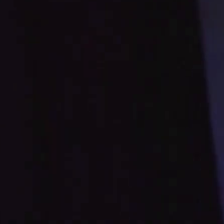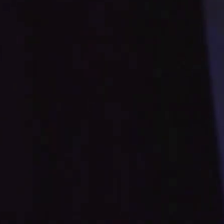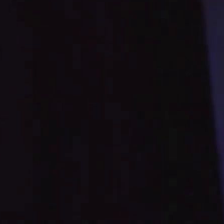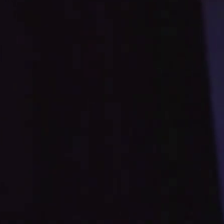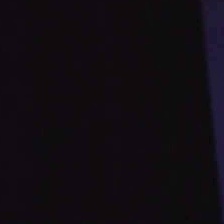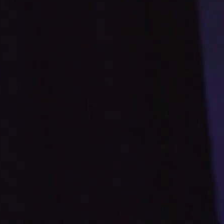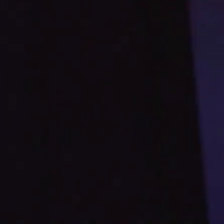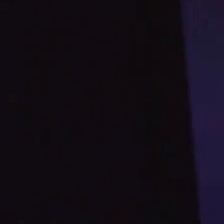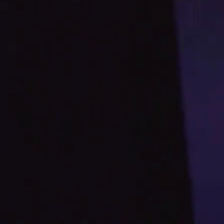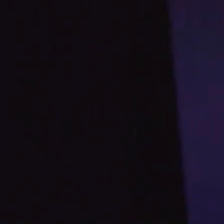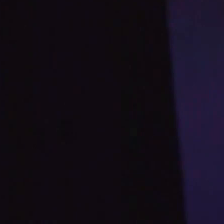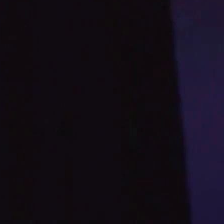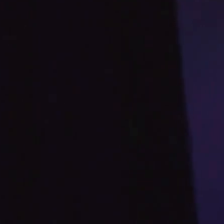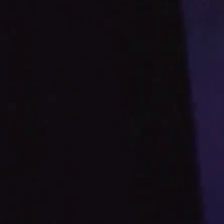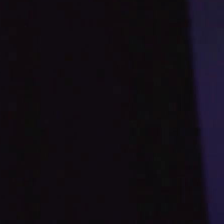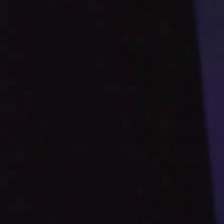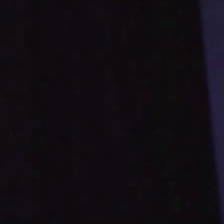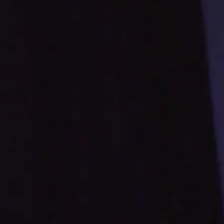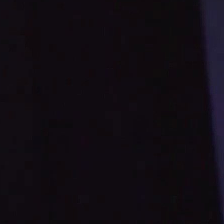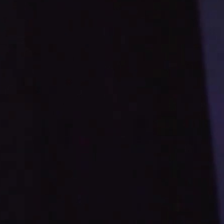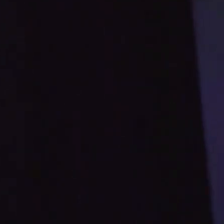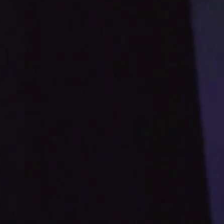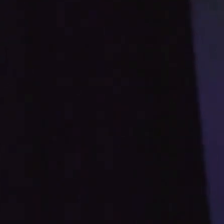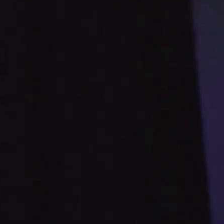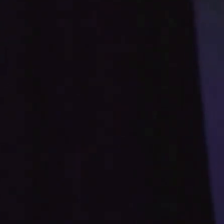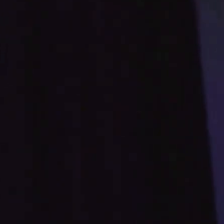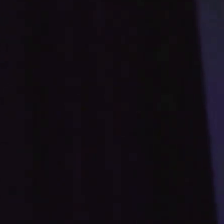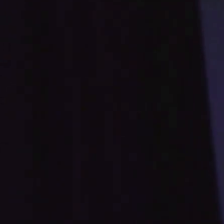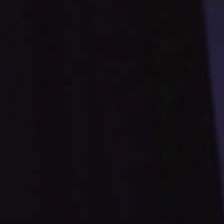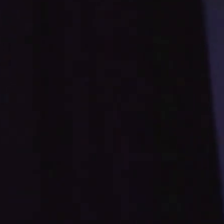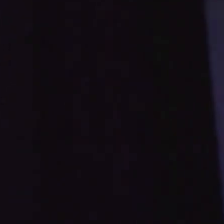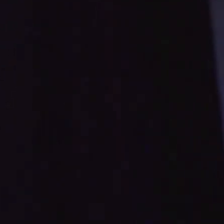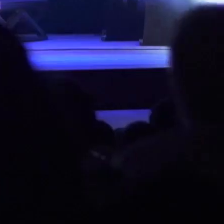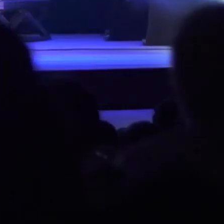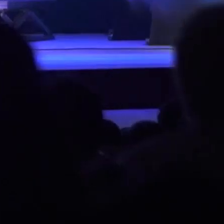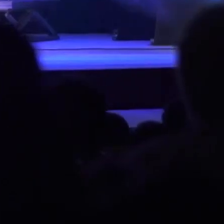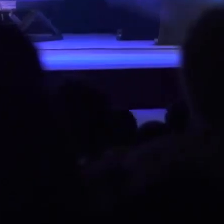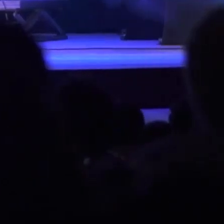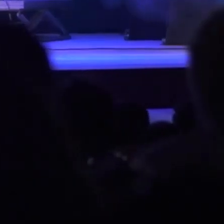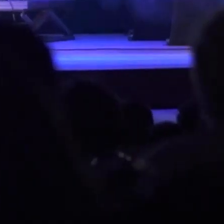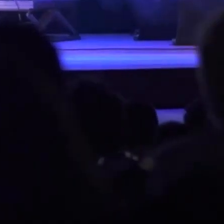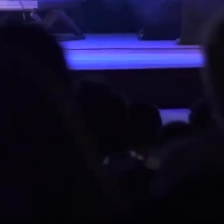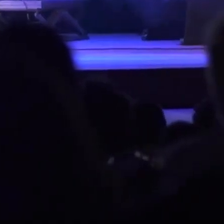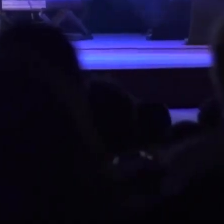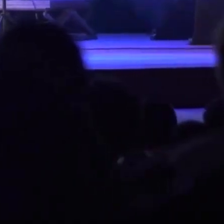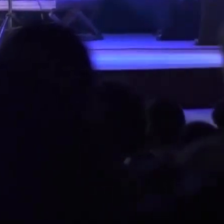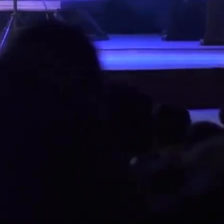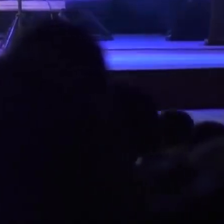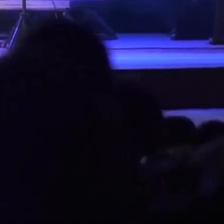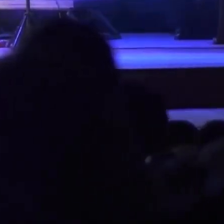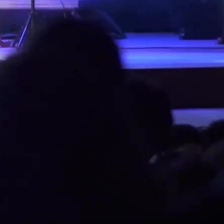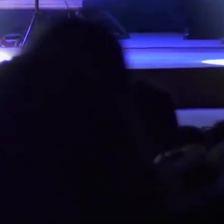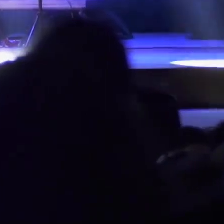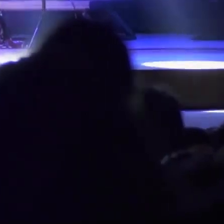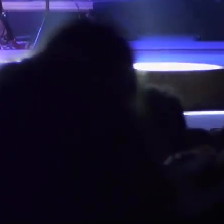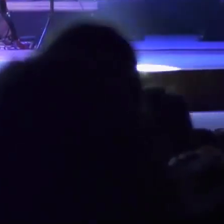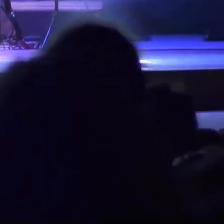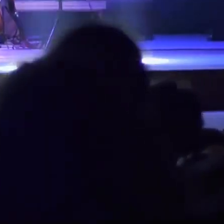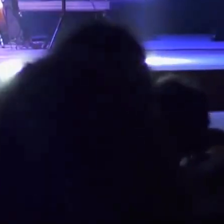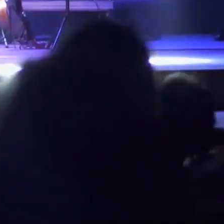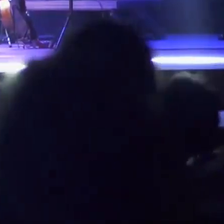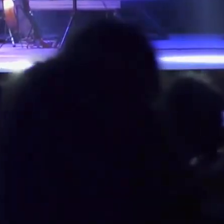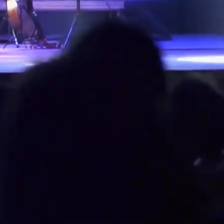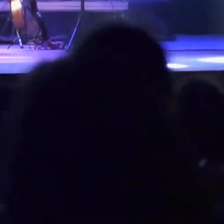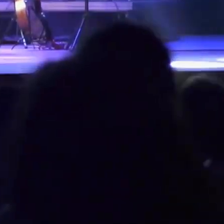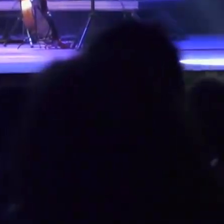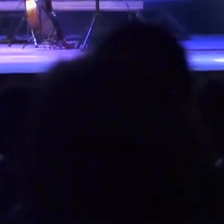escarrado e cuspido uma rosa, mas meu apelido era Carapanã. Muito apresentado, passado na casca do